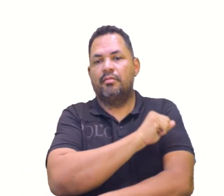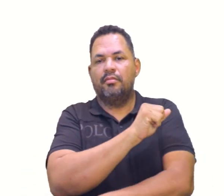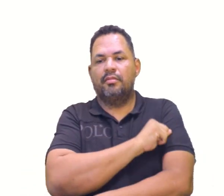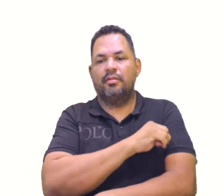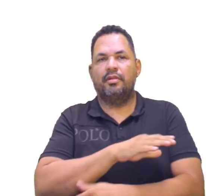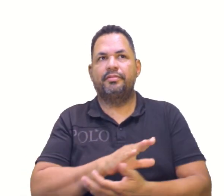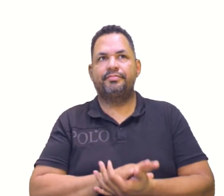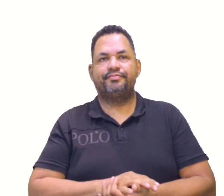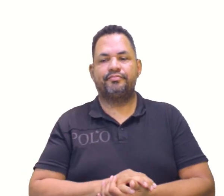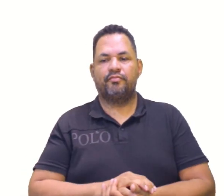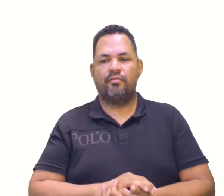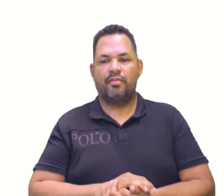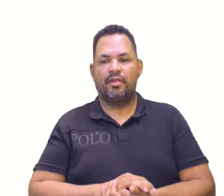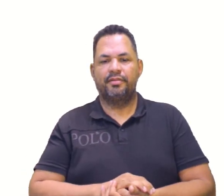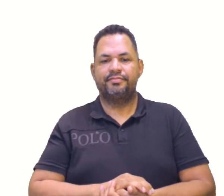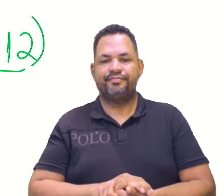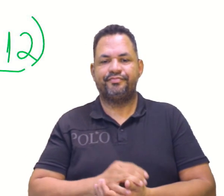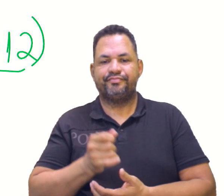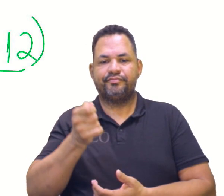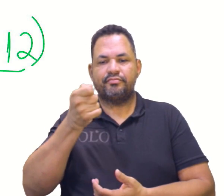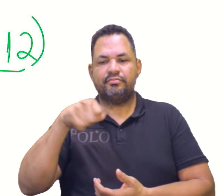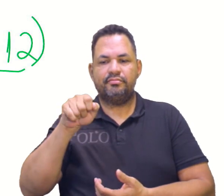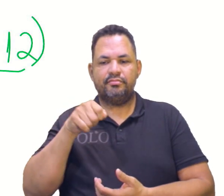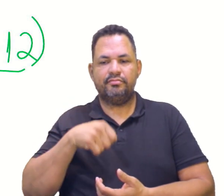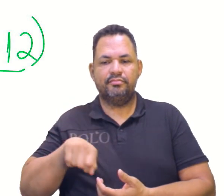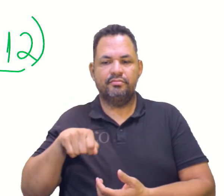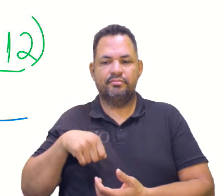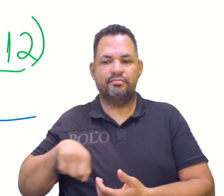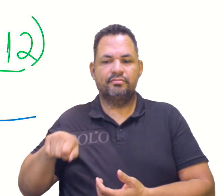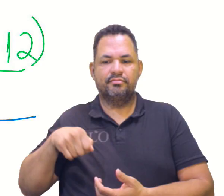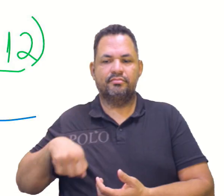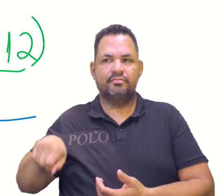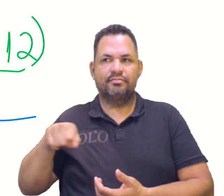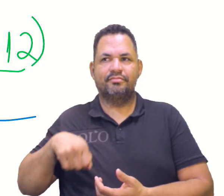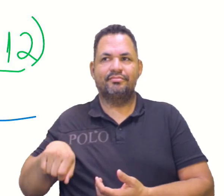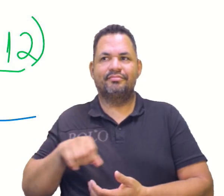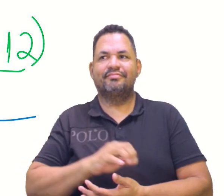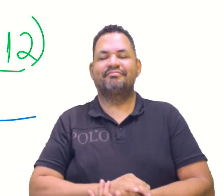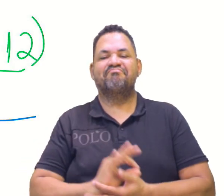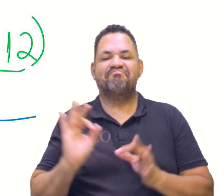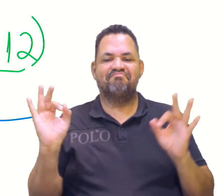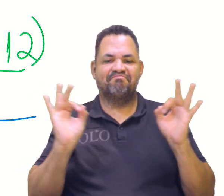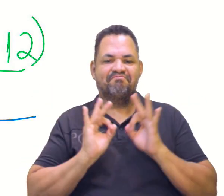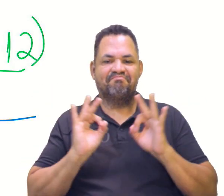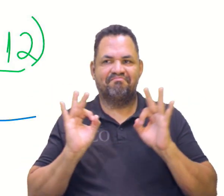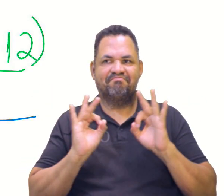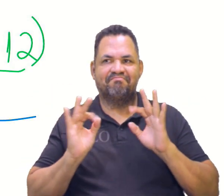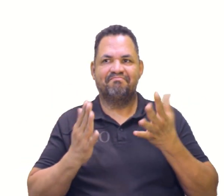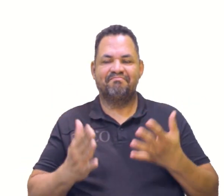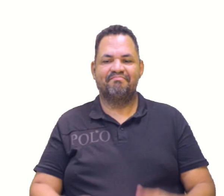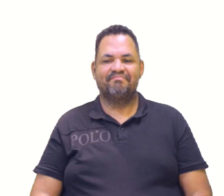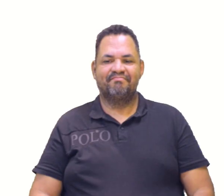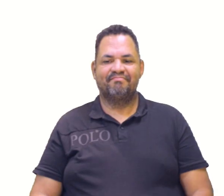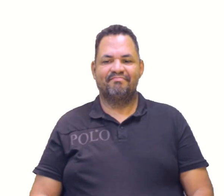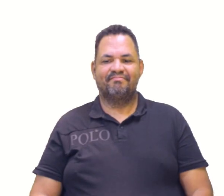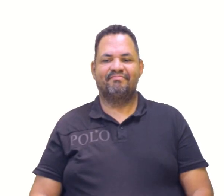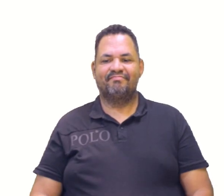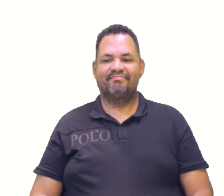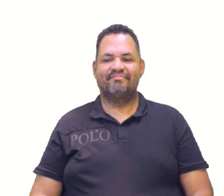professor Maurício, só assim, ó. Aí faz. Tá ótimo, né?